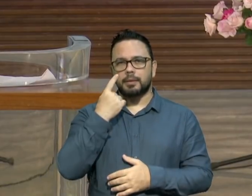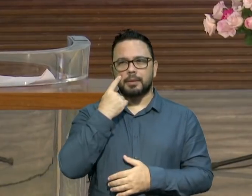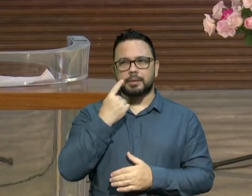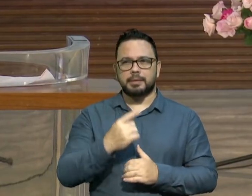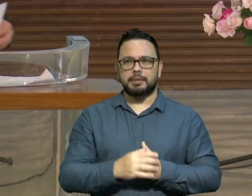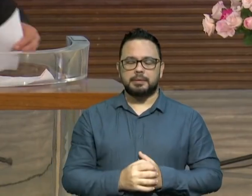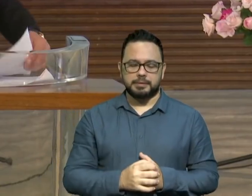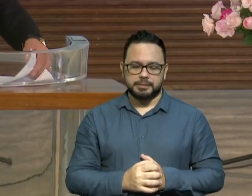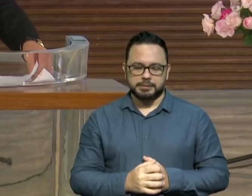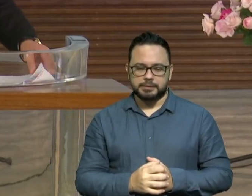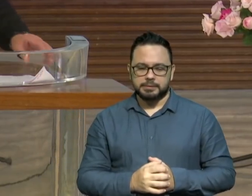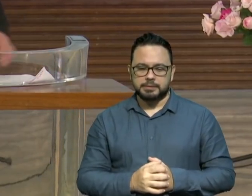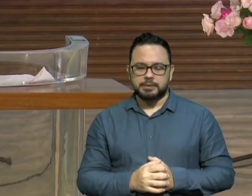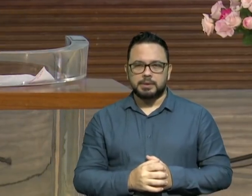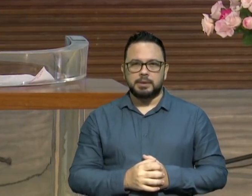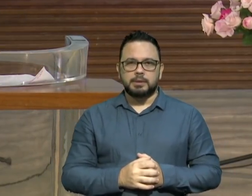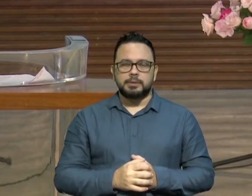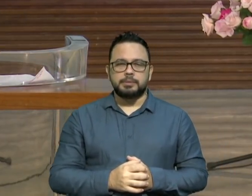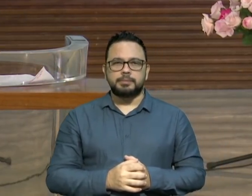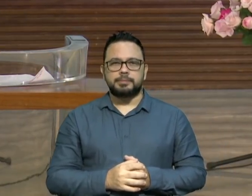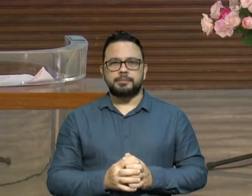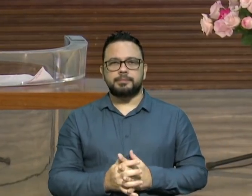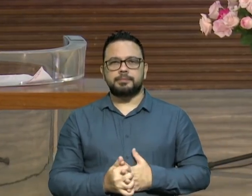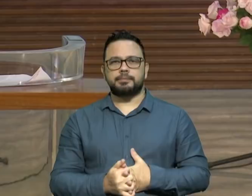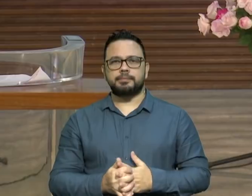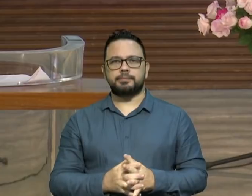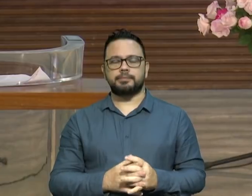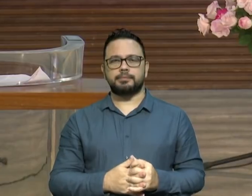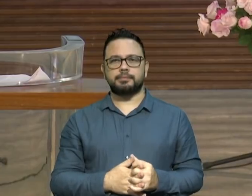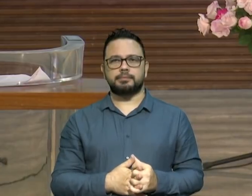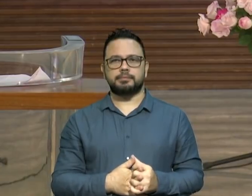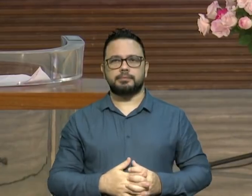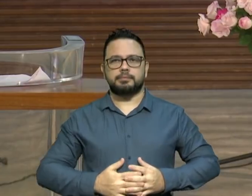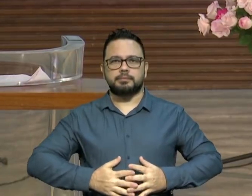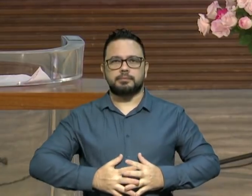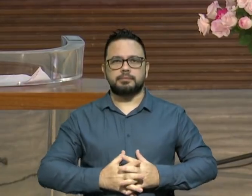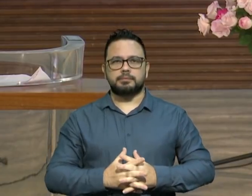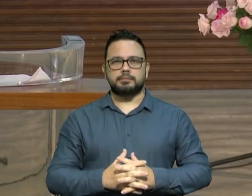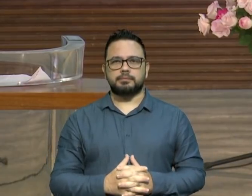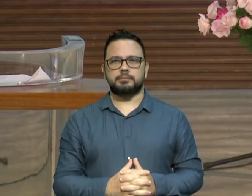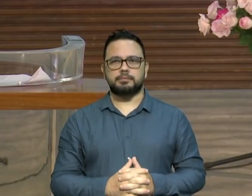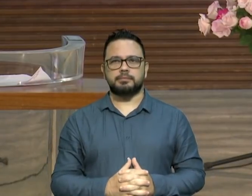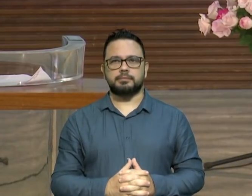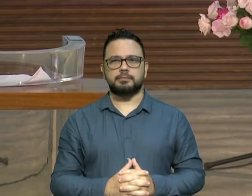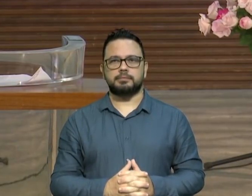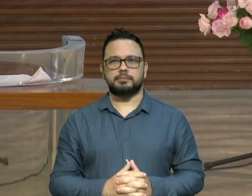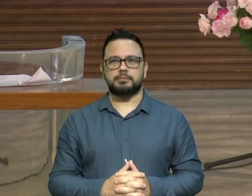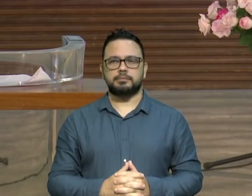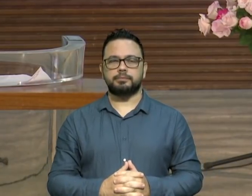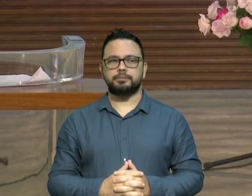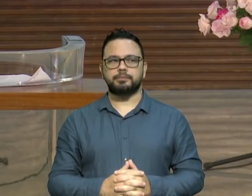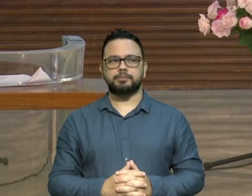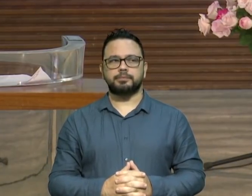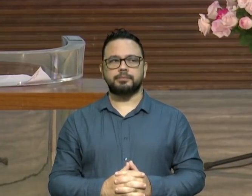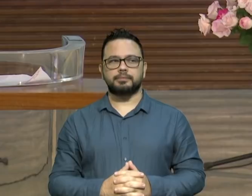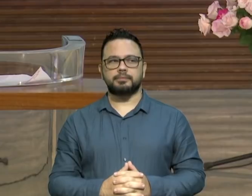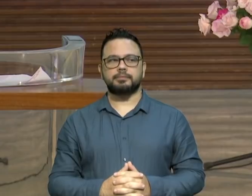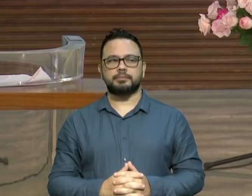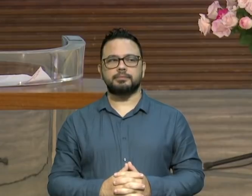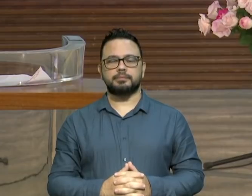Nessas questões muito bem é da onde veio essa teoria